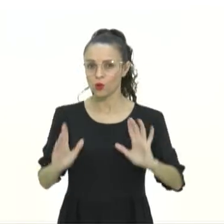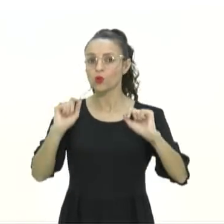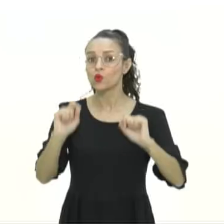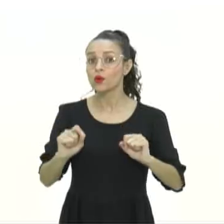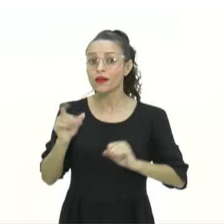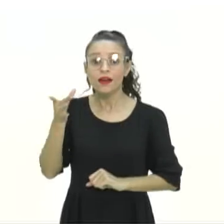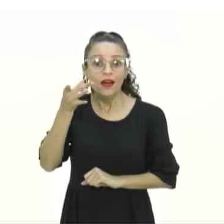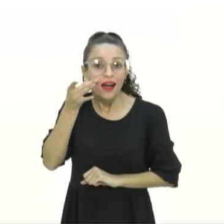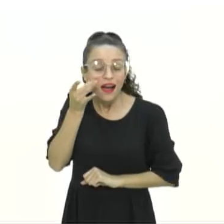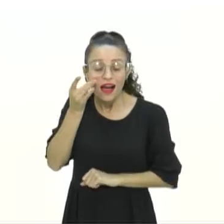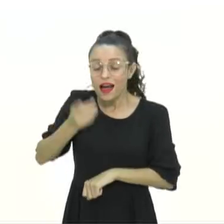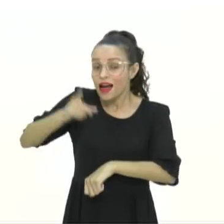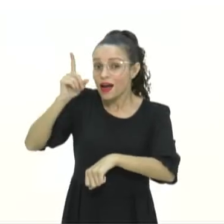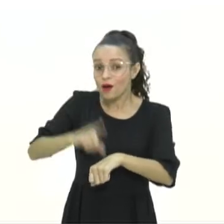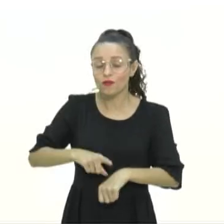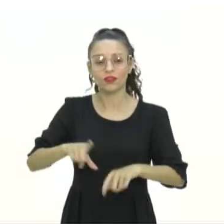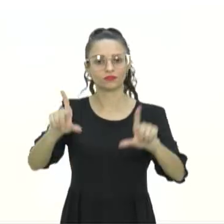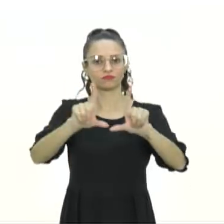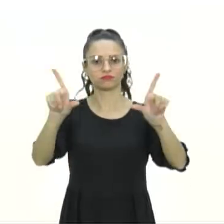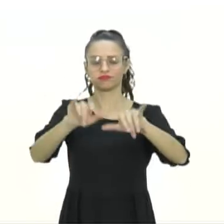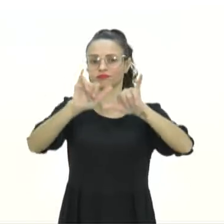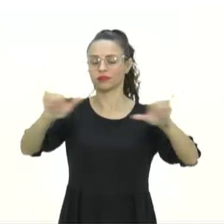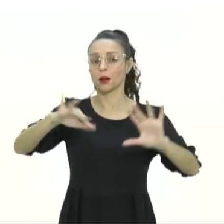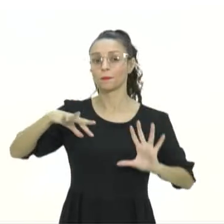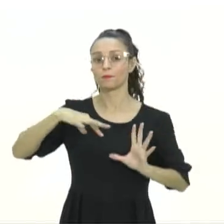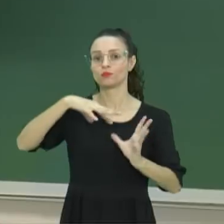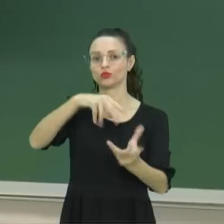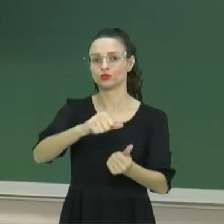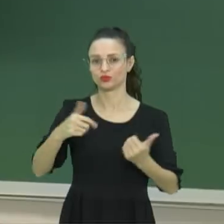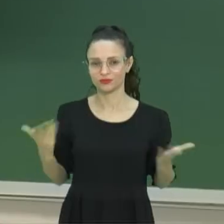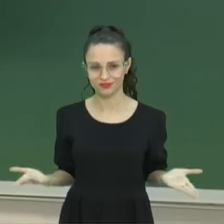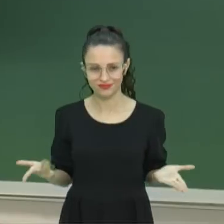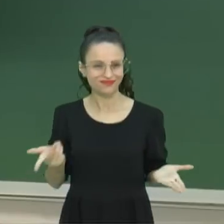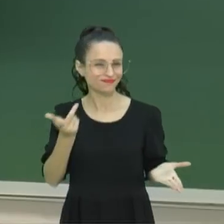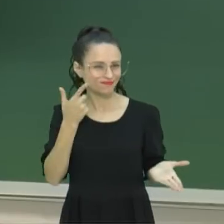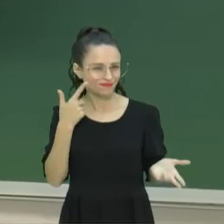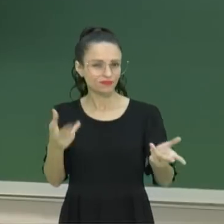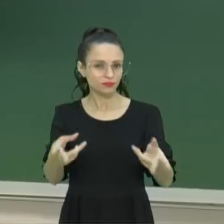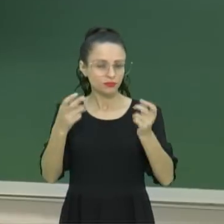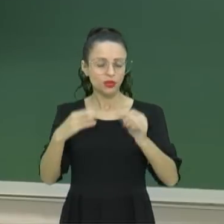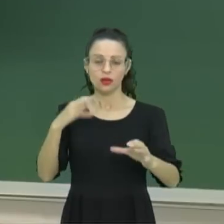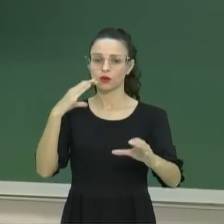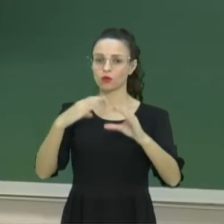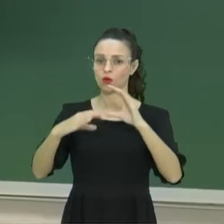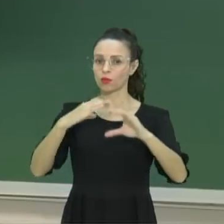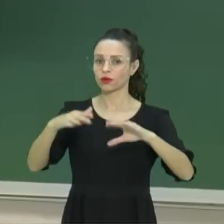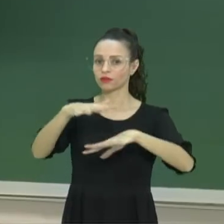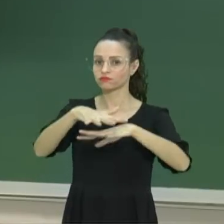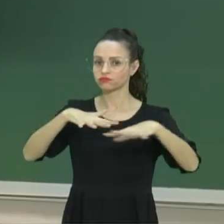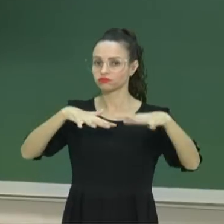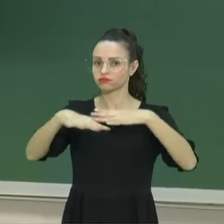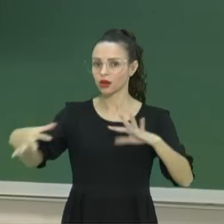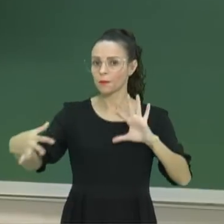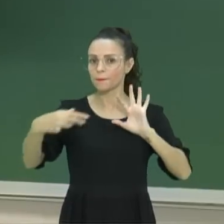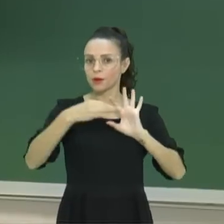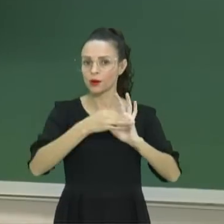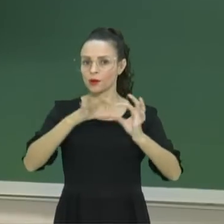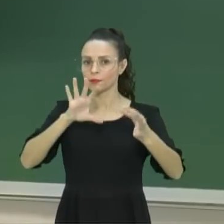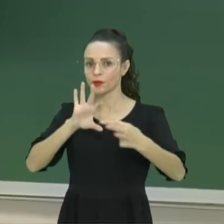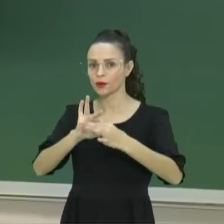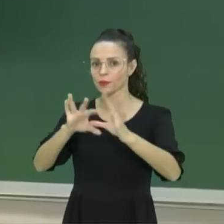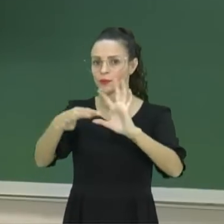ao vivo para o mundo todo. Observe o quanto que as redes de comunicação nos aproximam e